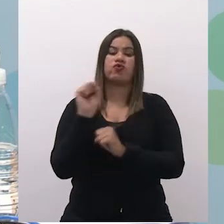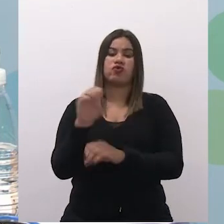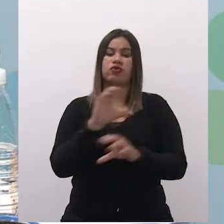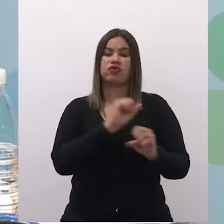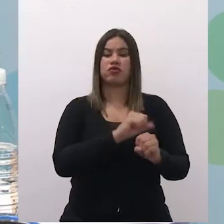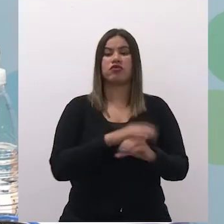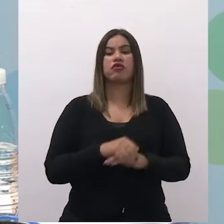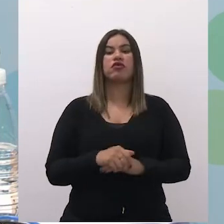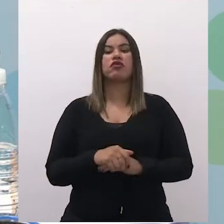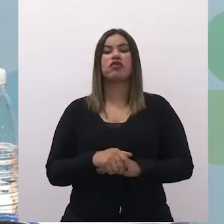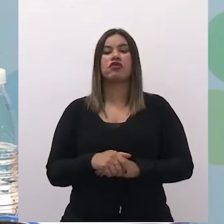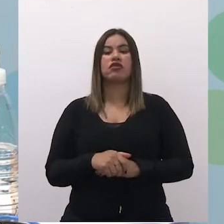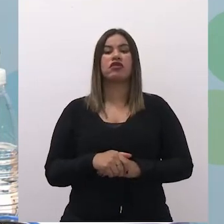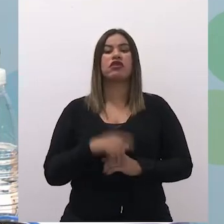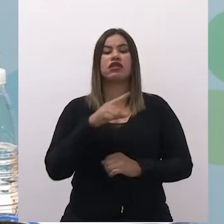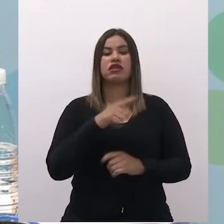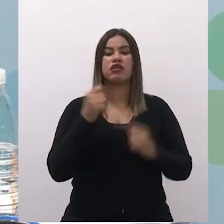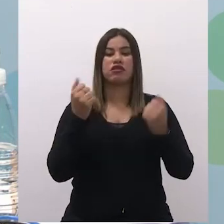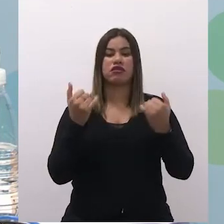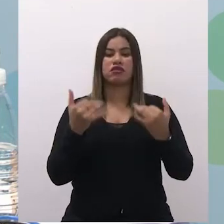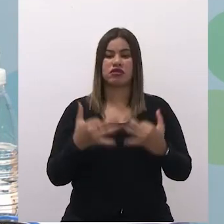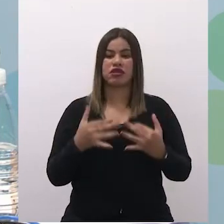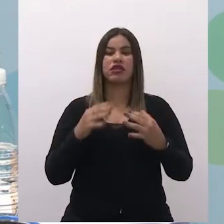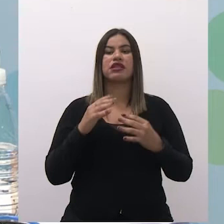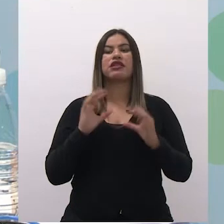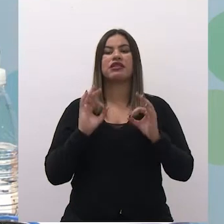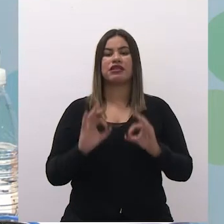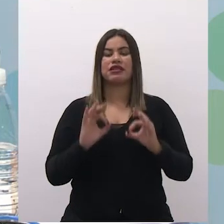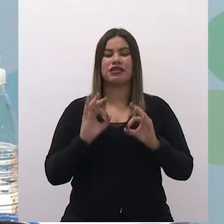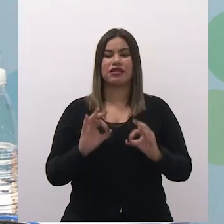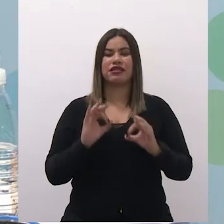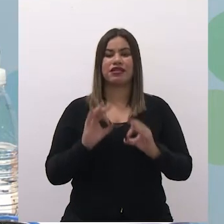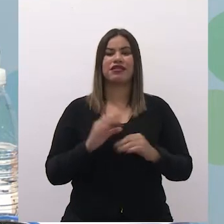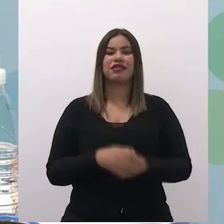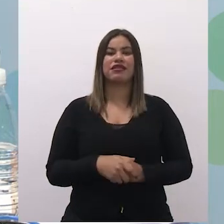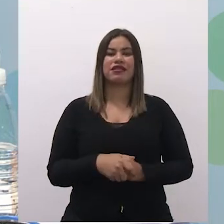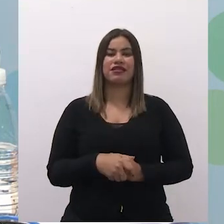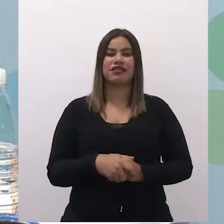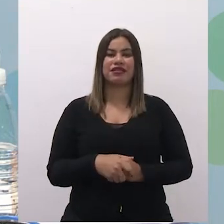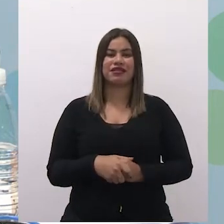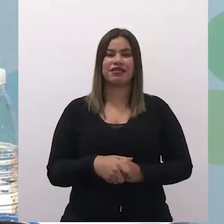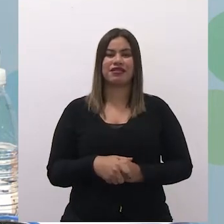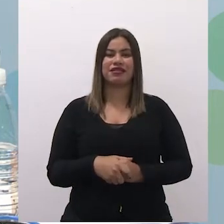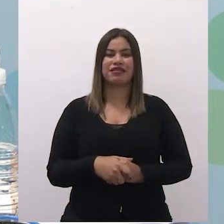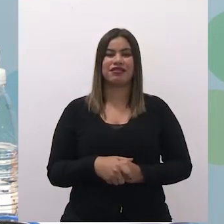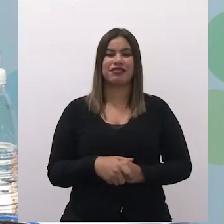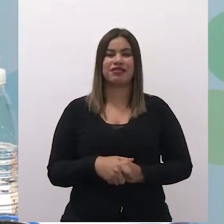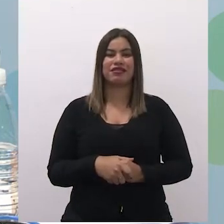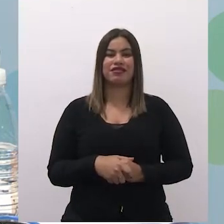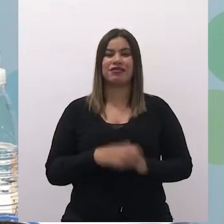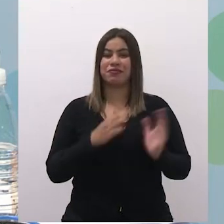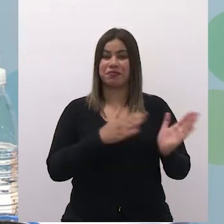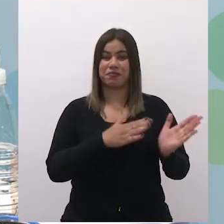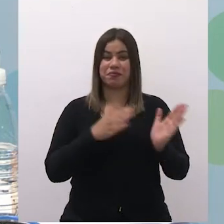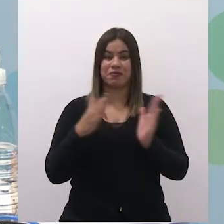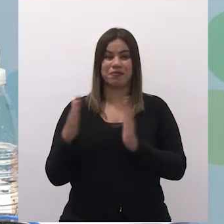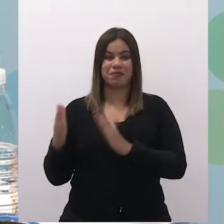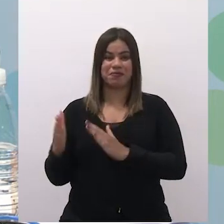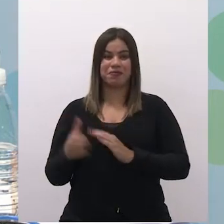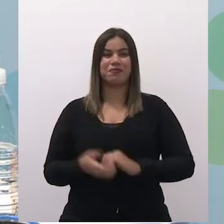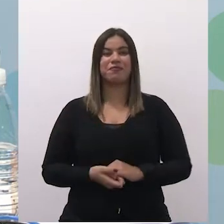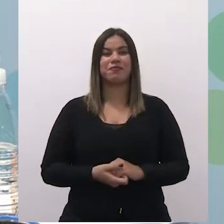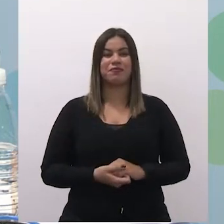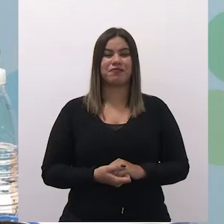falando justamente sobre isso, vem de encontro ao que nós estamos comentando. Produção, coloca o vídeo, por